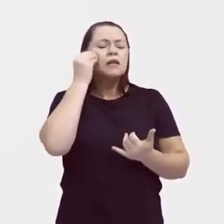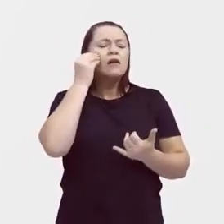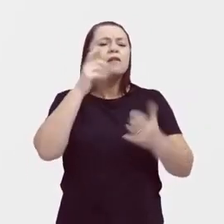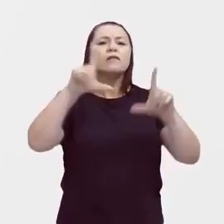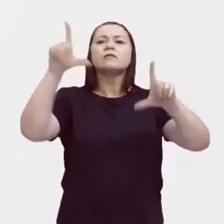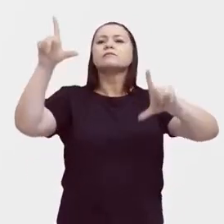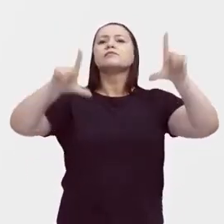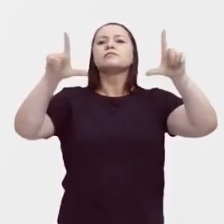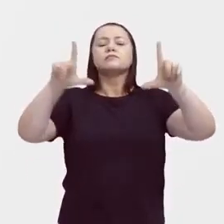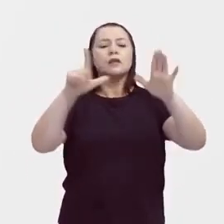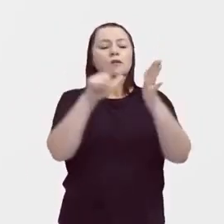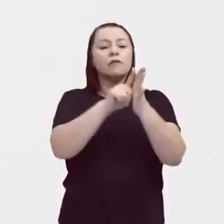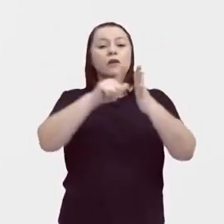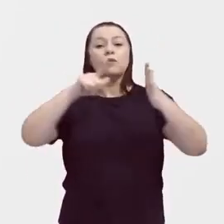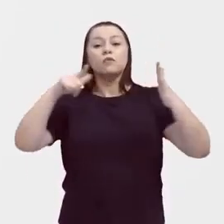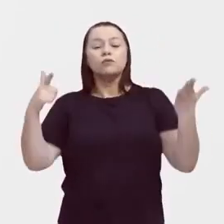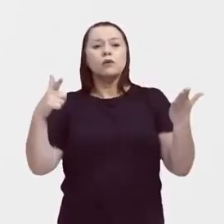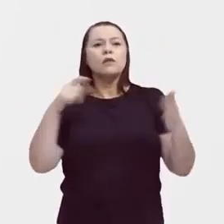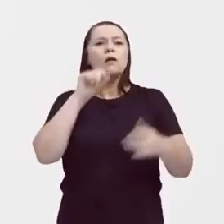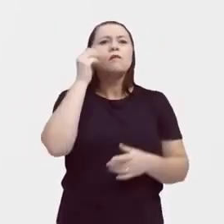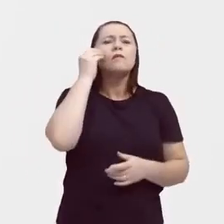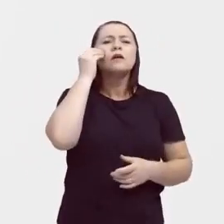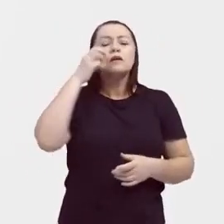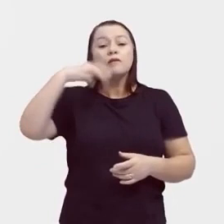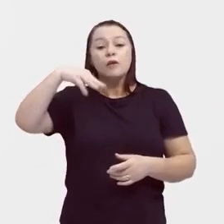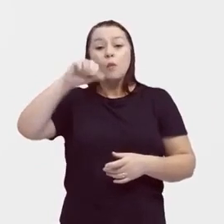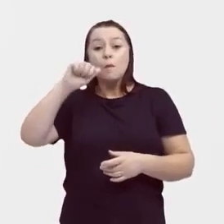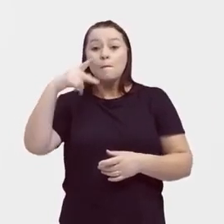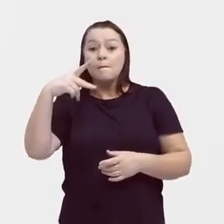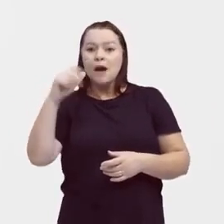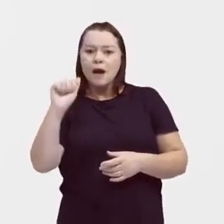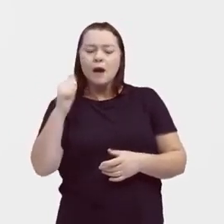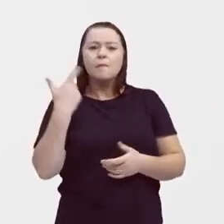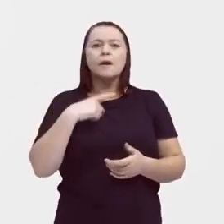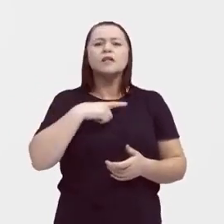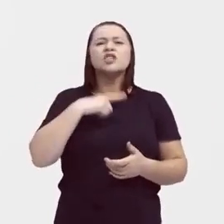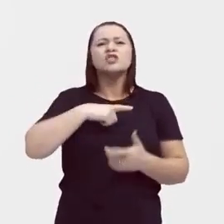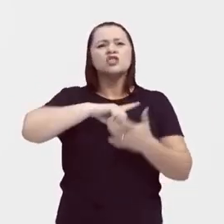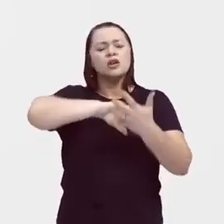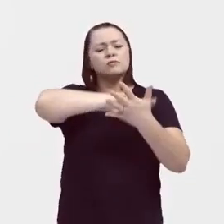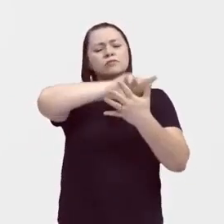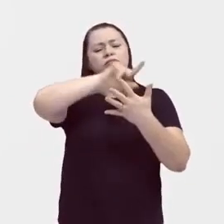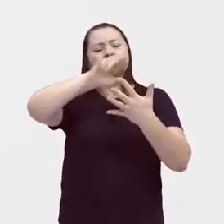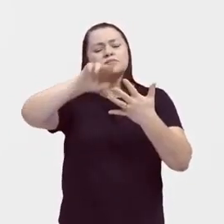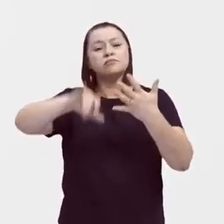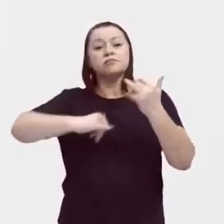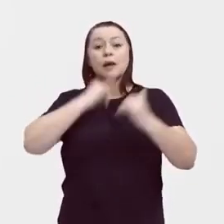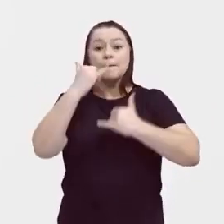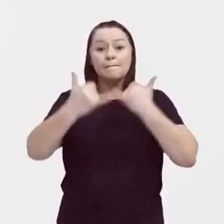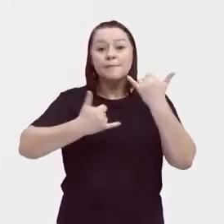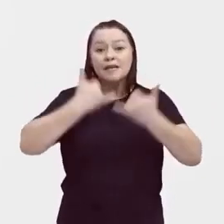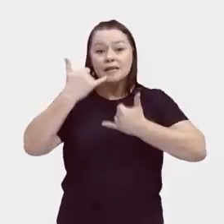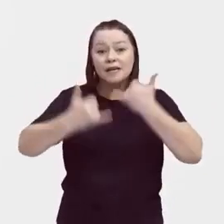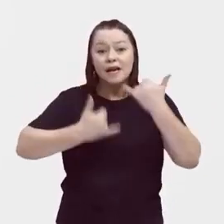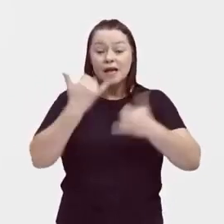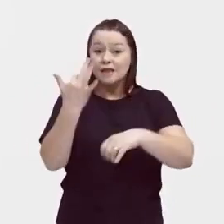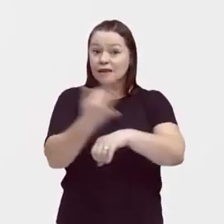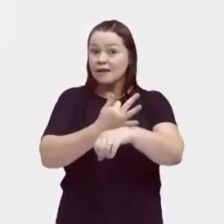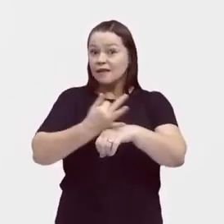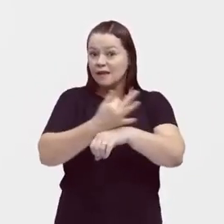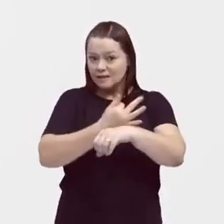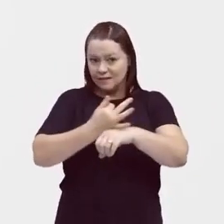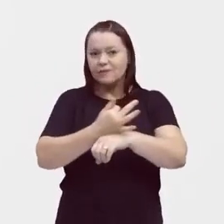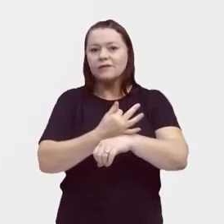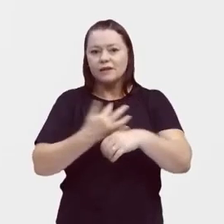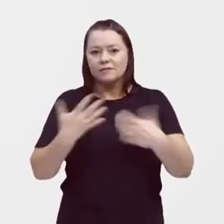e viu um mapa com a previsão das brincadeiras que ocorrerão durante o período de férias. Muito bem. Então,